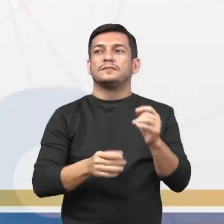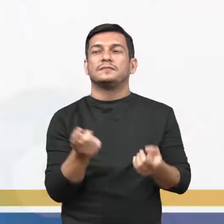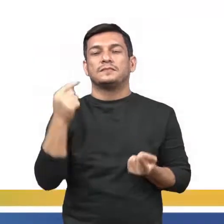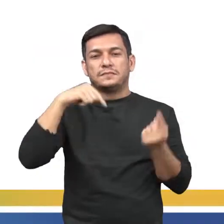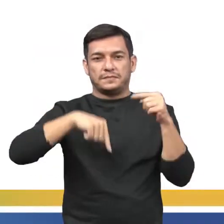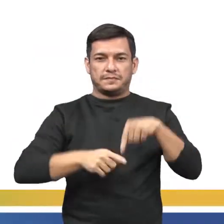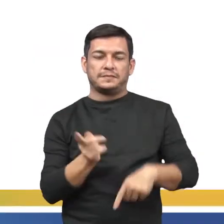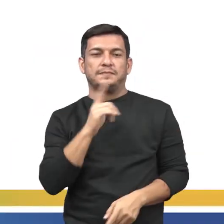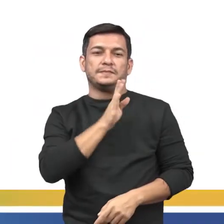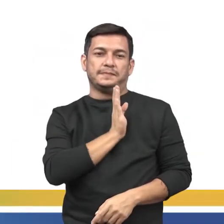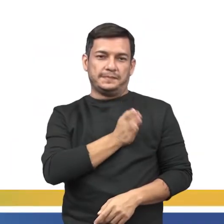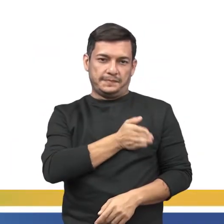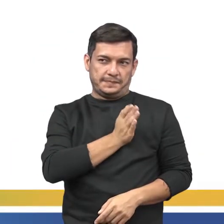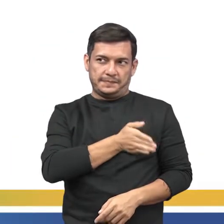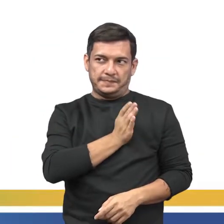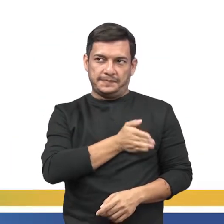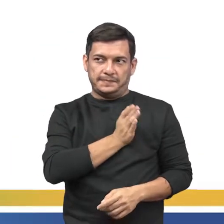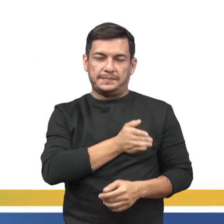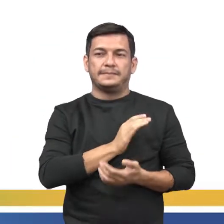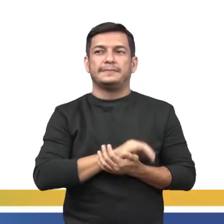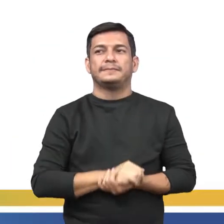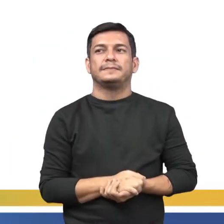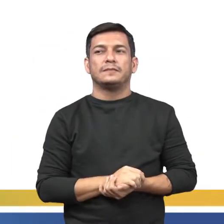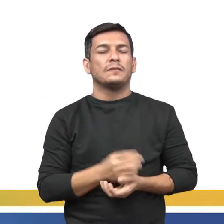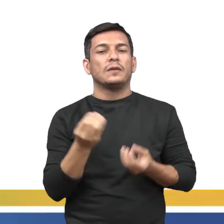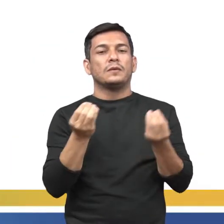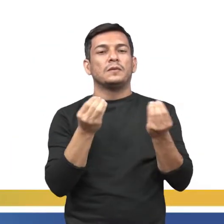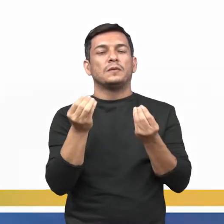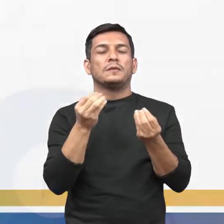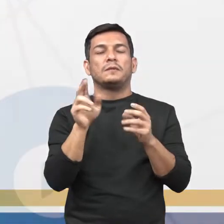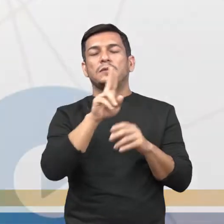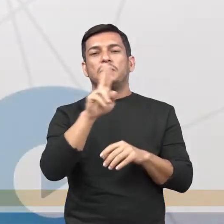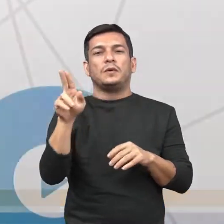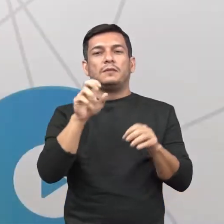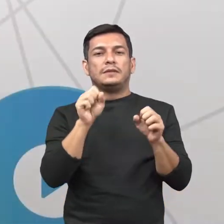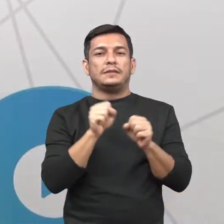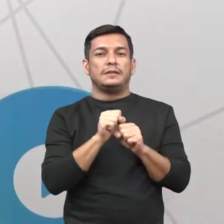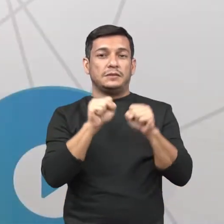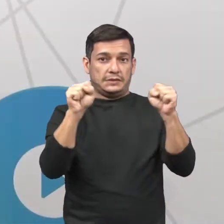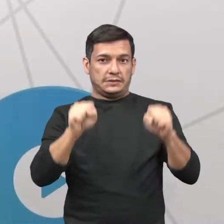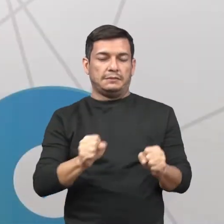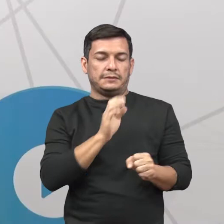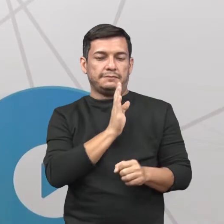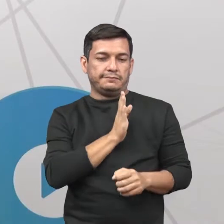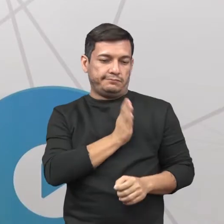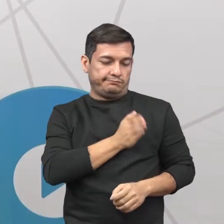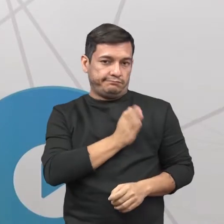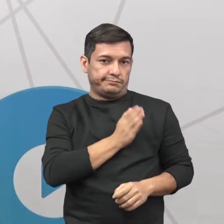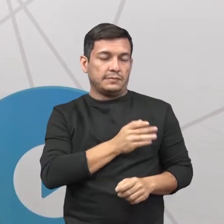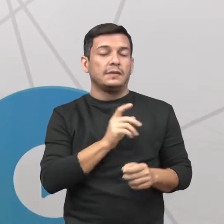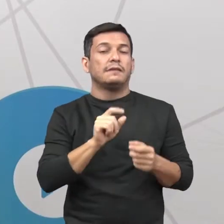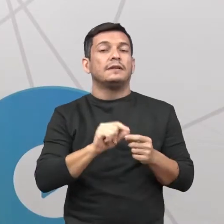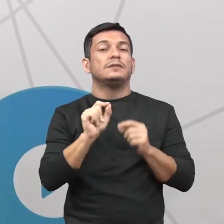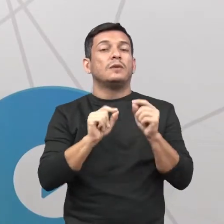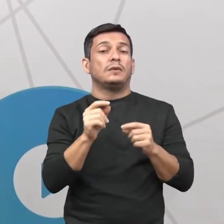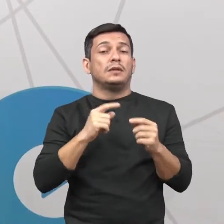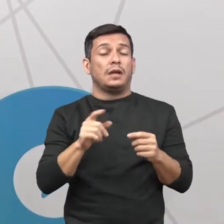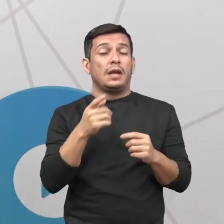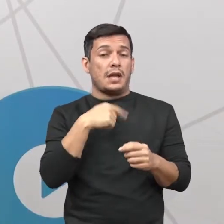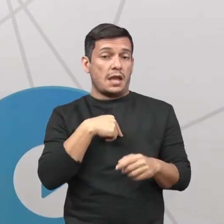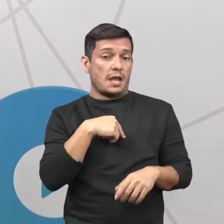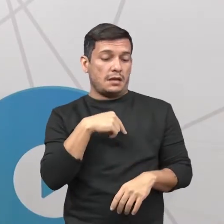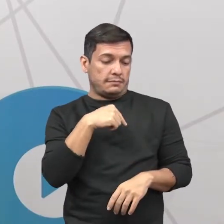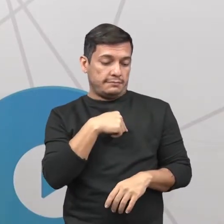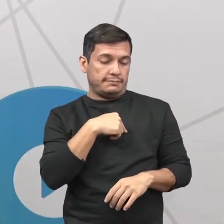sistema cardiovascular. Como o nome já diz, o sistema cardiovascular, ele se trata do nosso